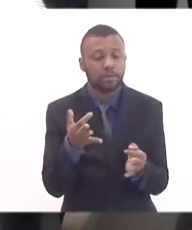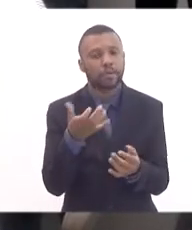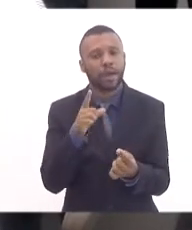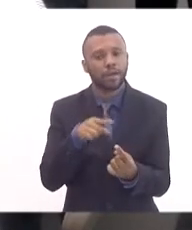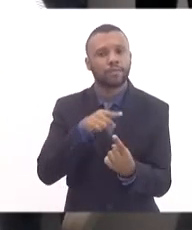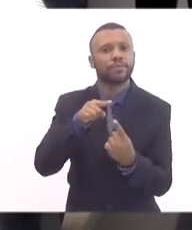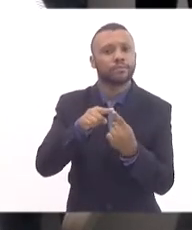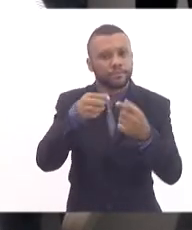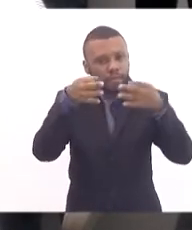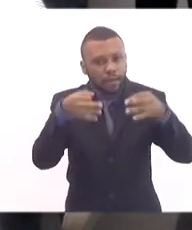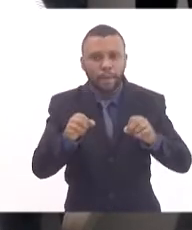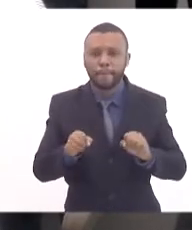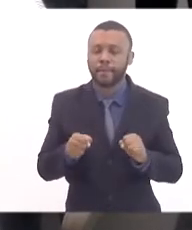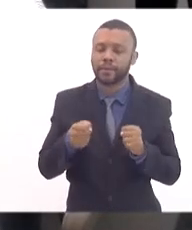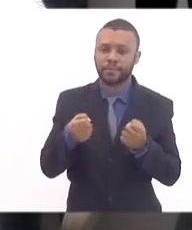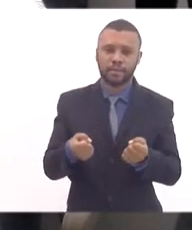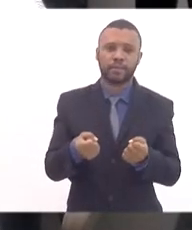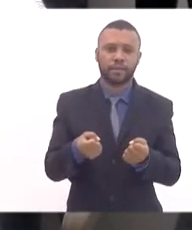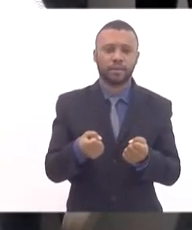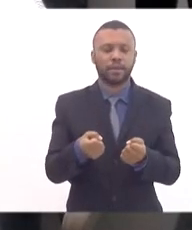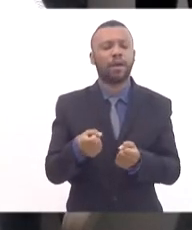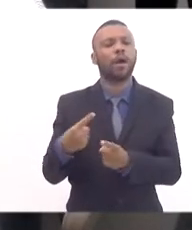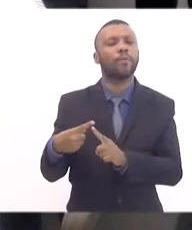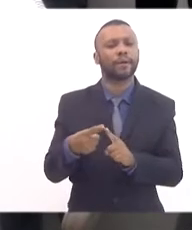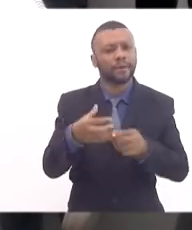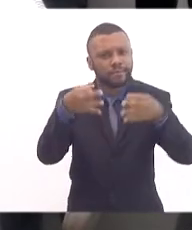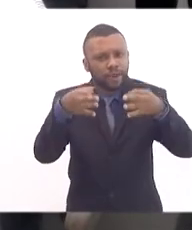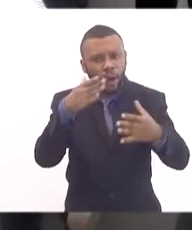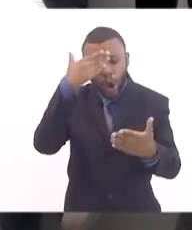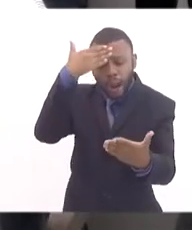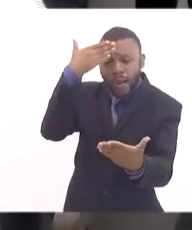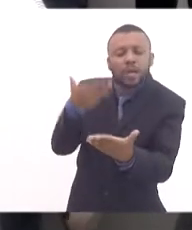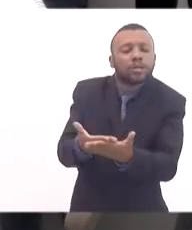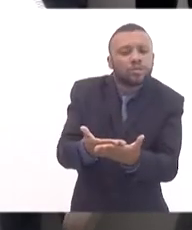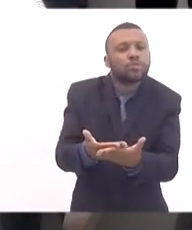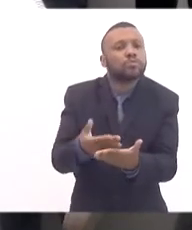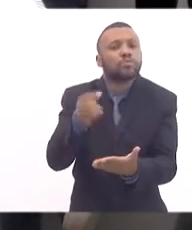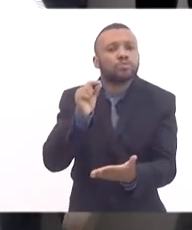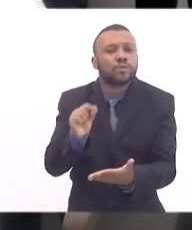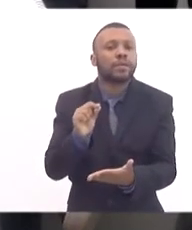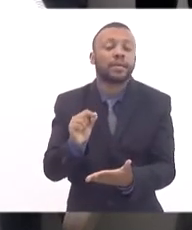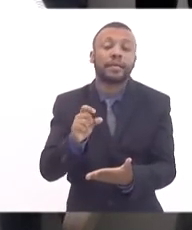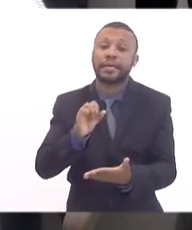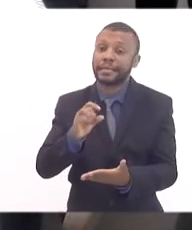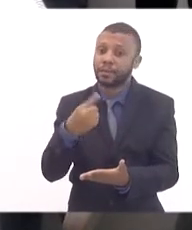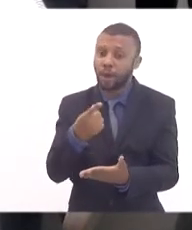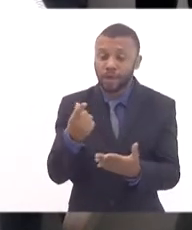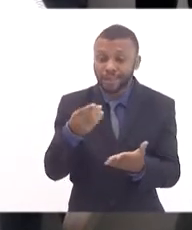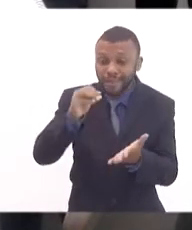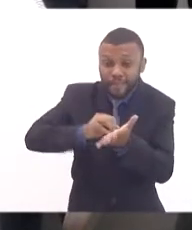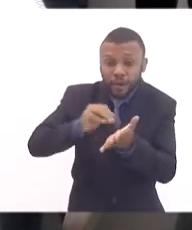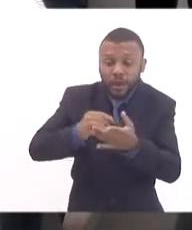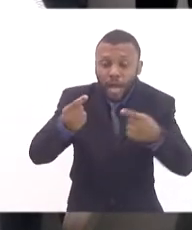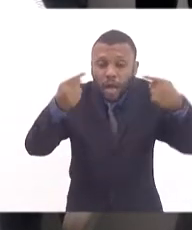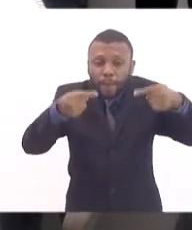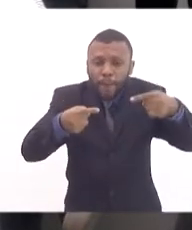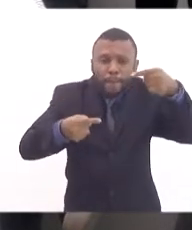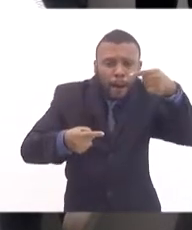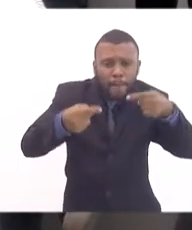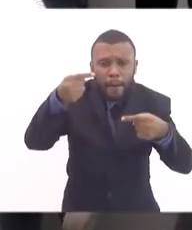defender isso e porque realmente acredito que se a gente não tiver competividade